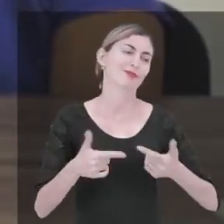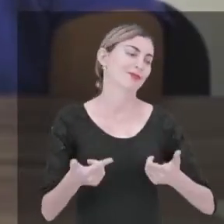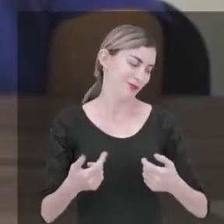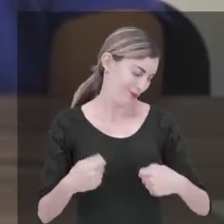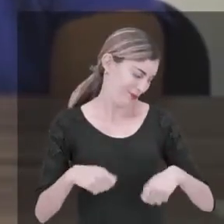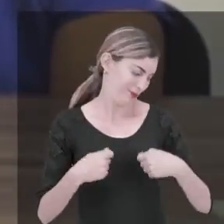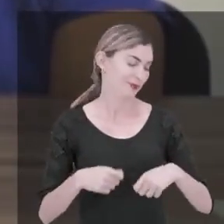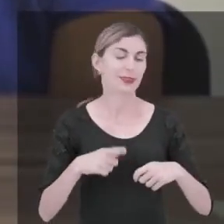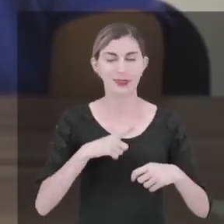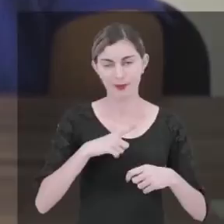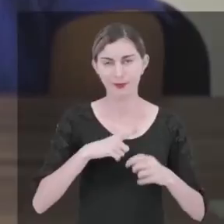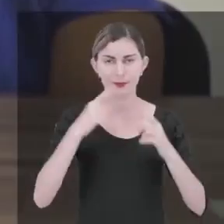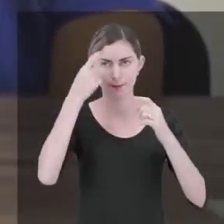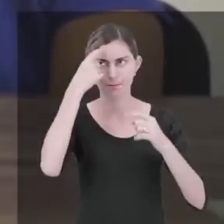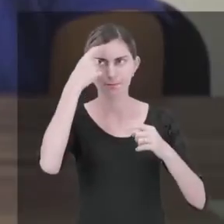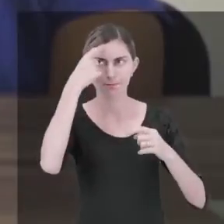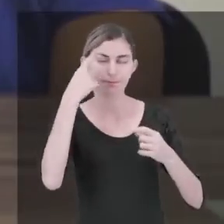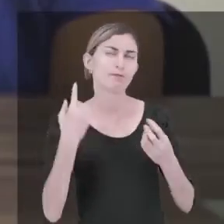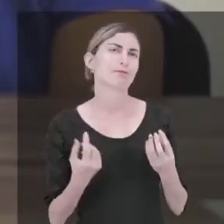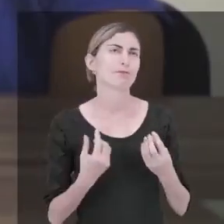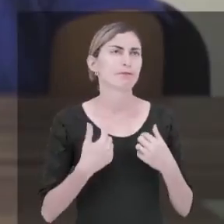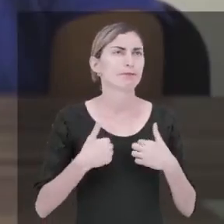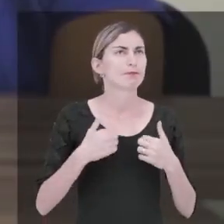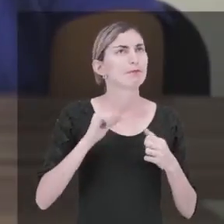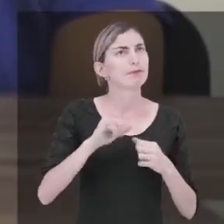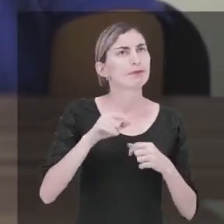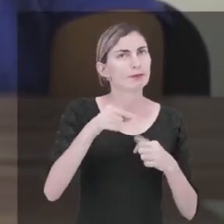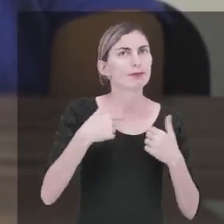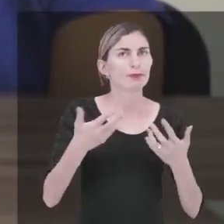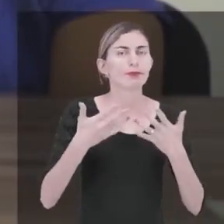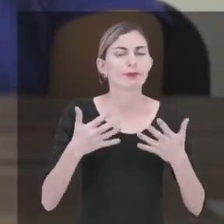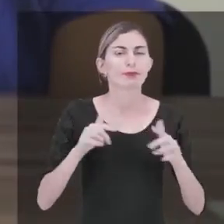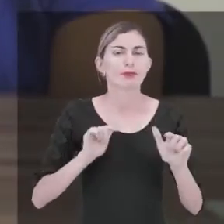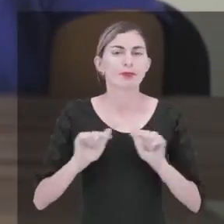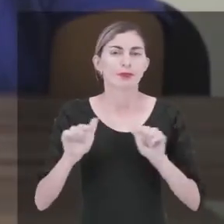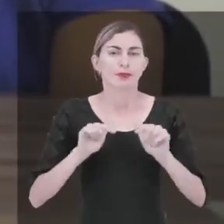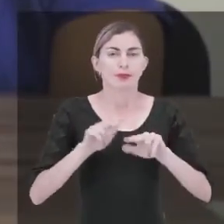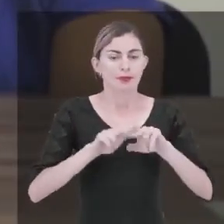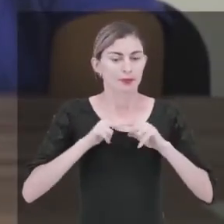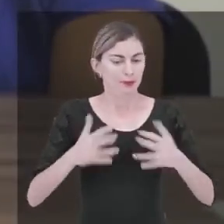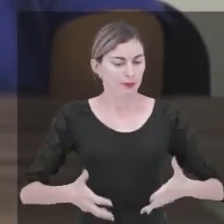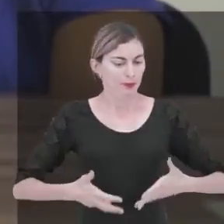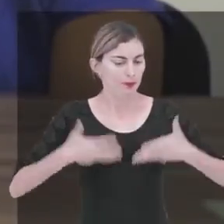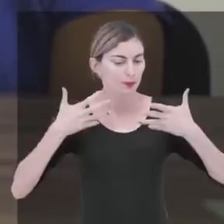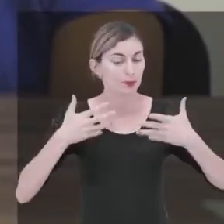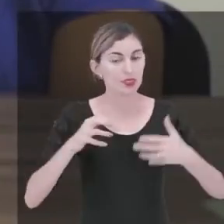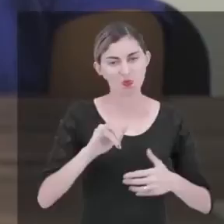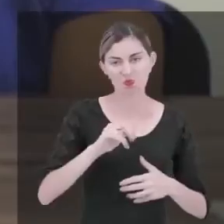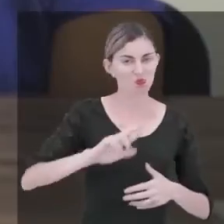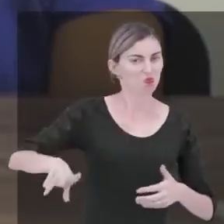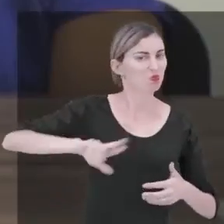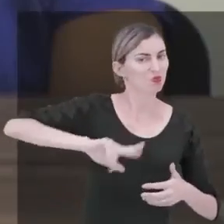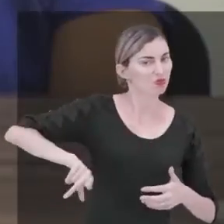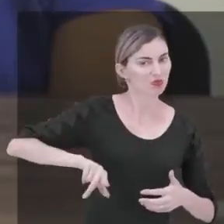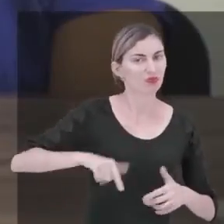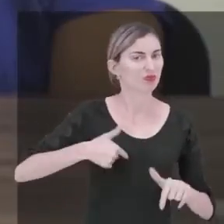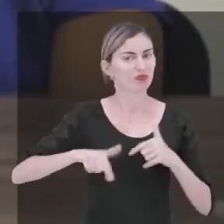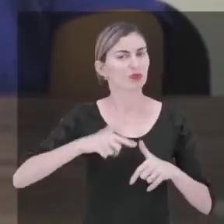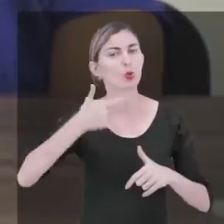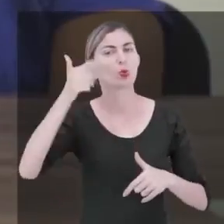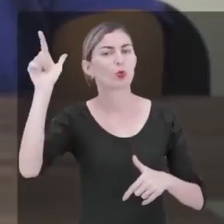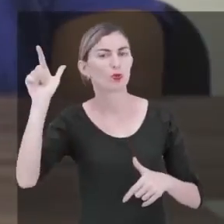fazendo. Ela tem que ter em mente que se aquilo que a motiva não é o que ela